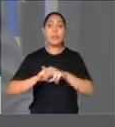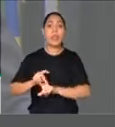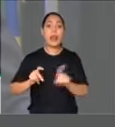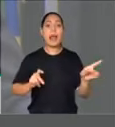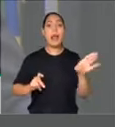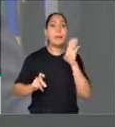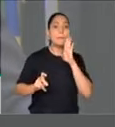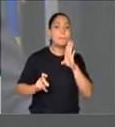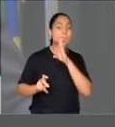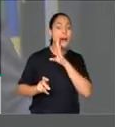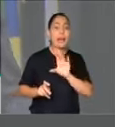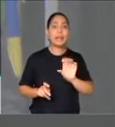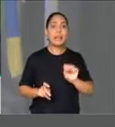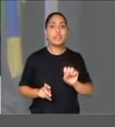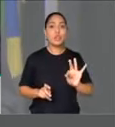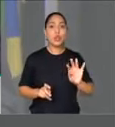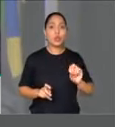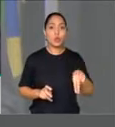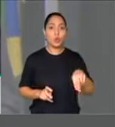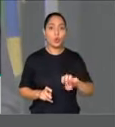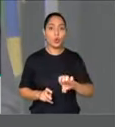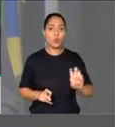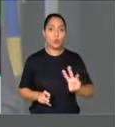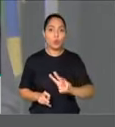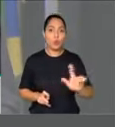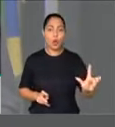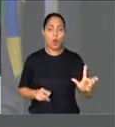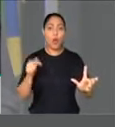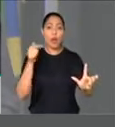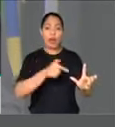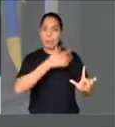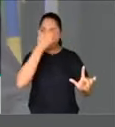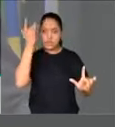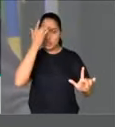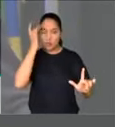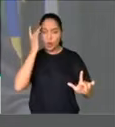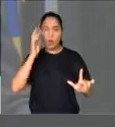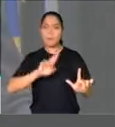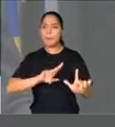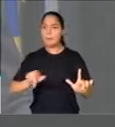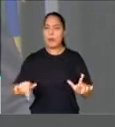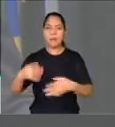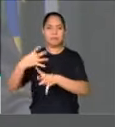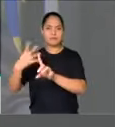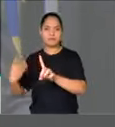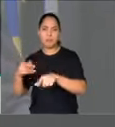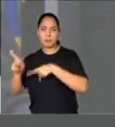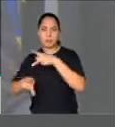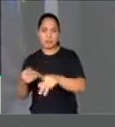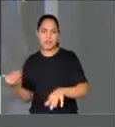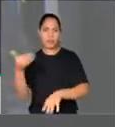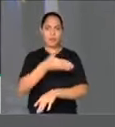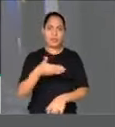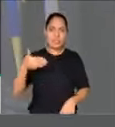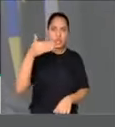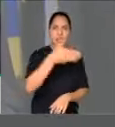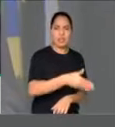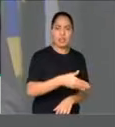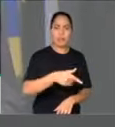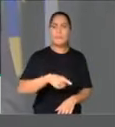Stonewall, frequentado pela comunidade LGBTI+, mas frequentemente era motivo de extorsões,